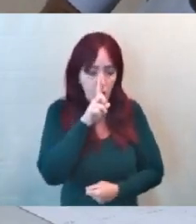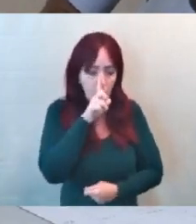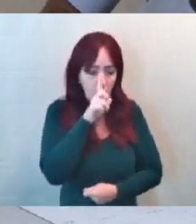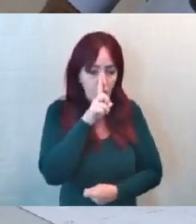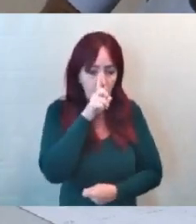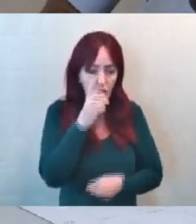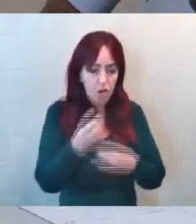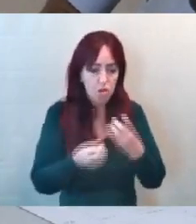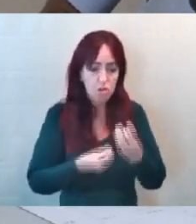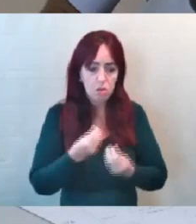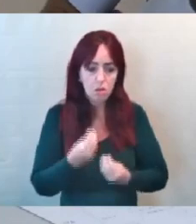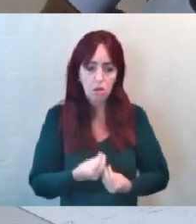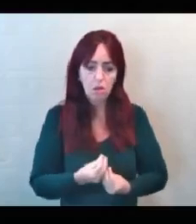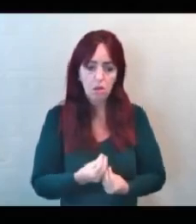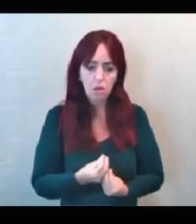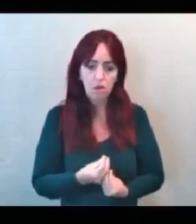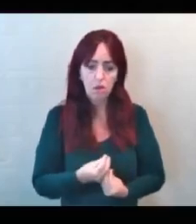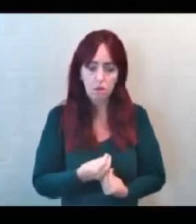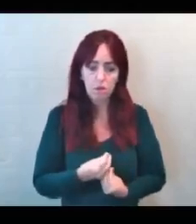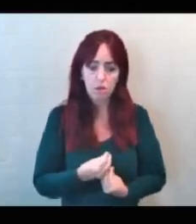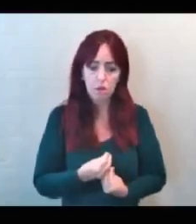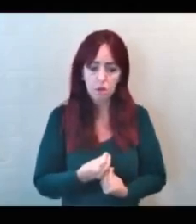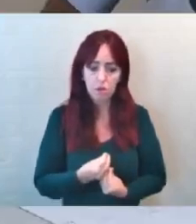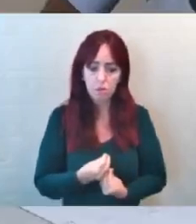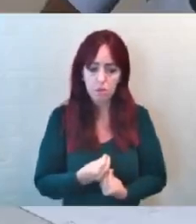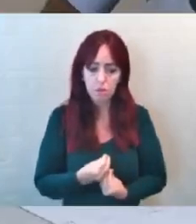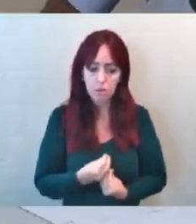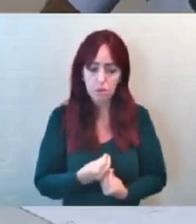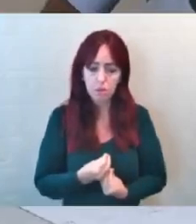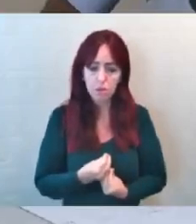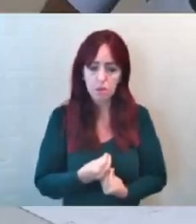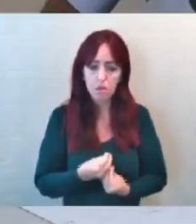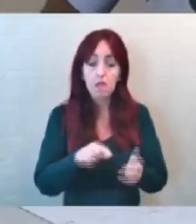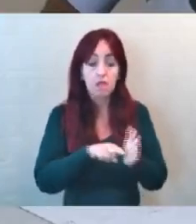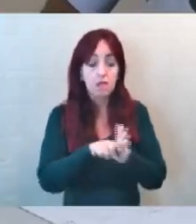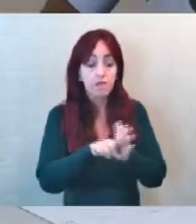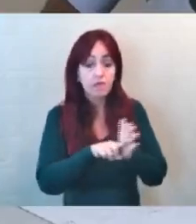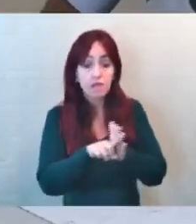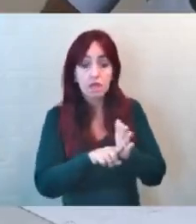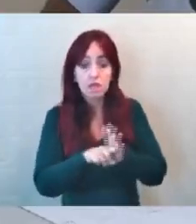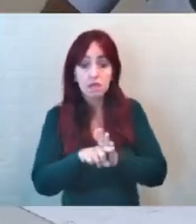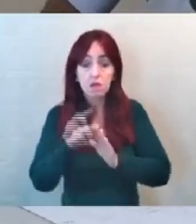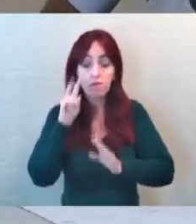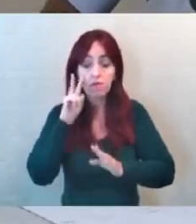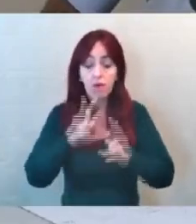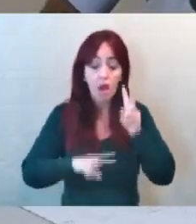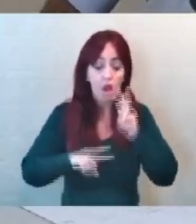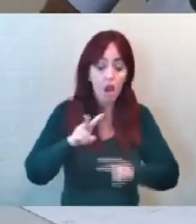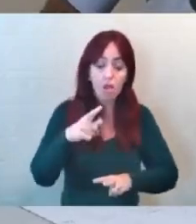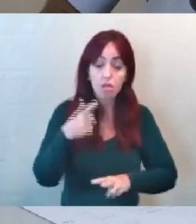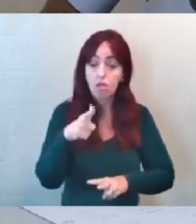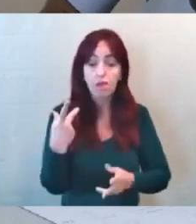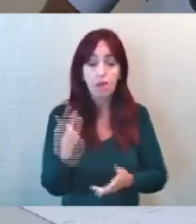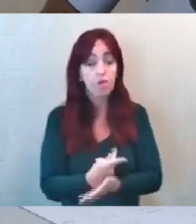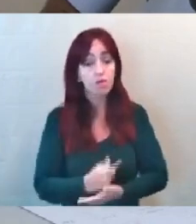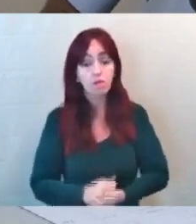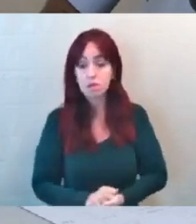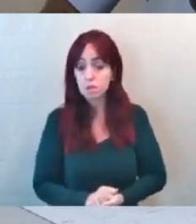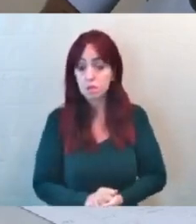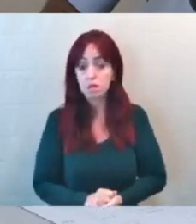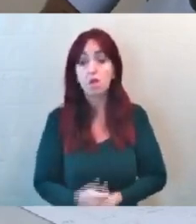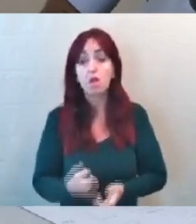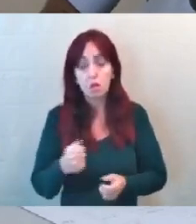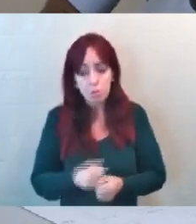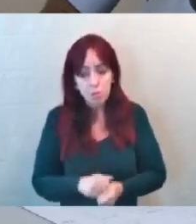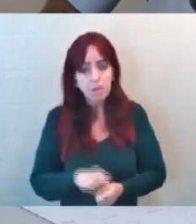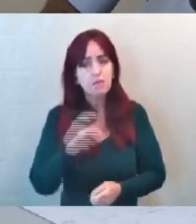motorista, né, para a vida dos usuários. E essas fiscalizações a gente tem observado que não tem acontecido. Tudo bem, tem que mandar reclamação para o WhatsApp